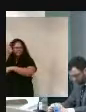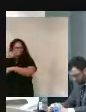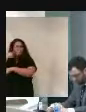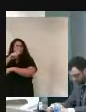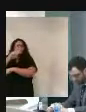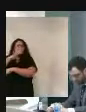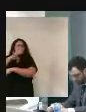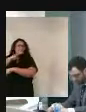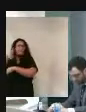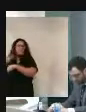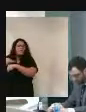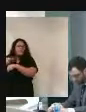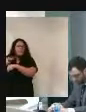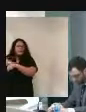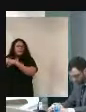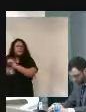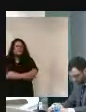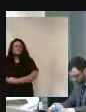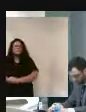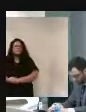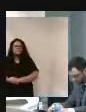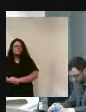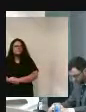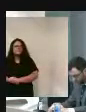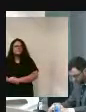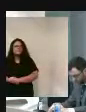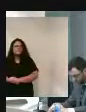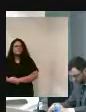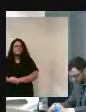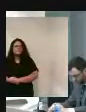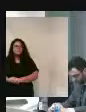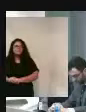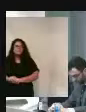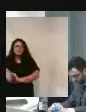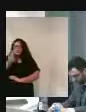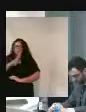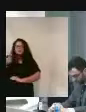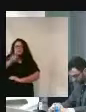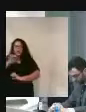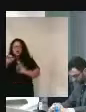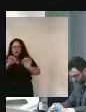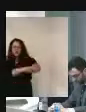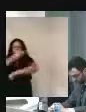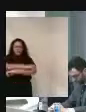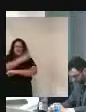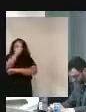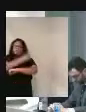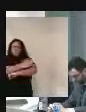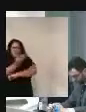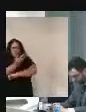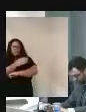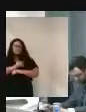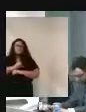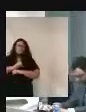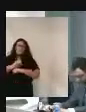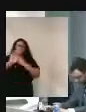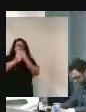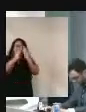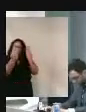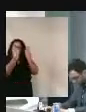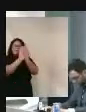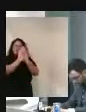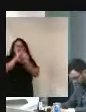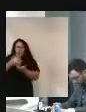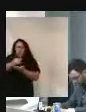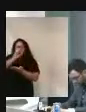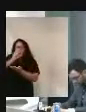aqueles vidros transparentes de janelas, os copos, garrafas, etc. Na maioria, é os vidros produzidos com